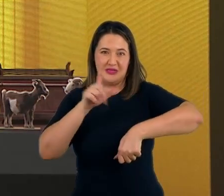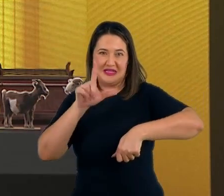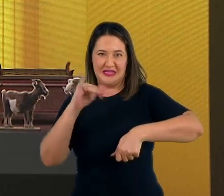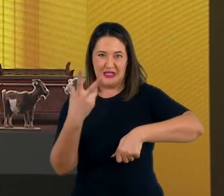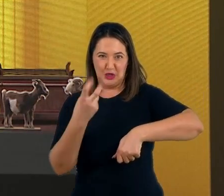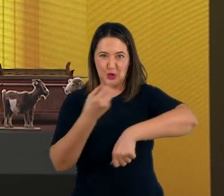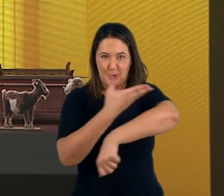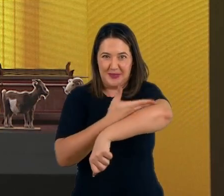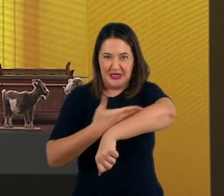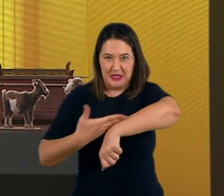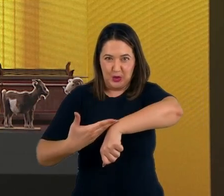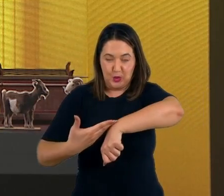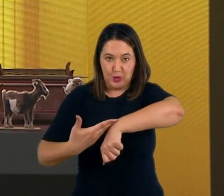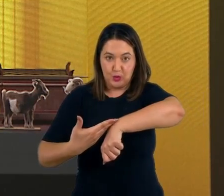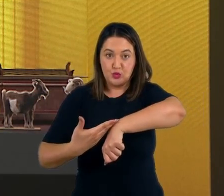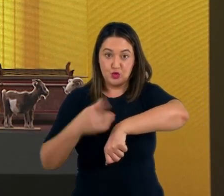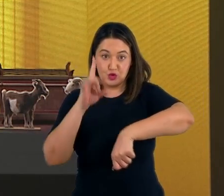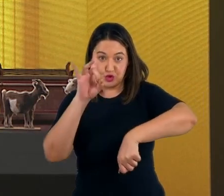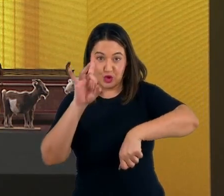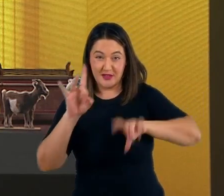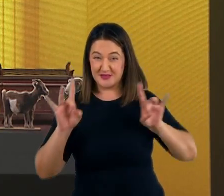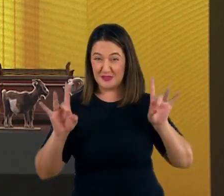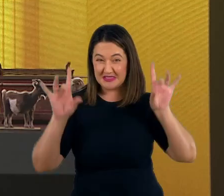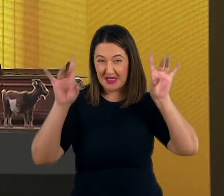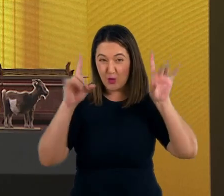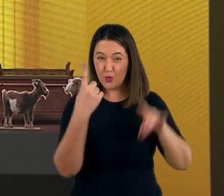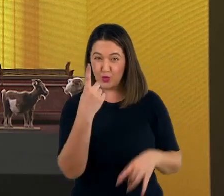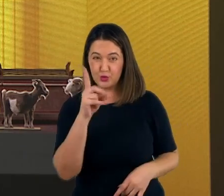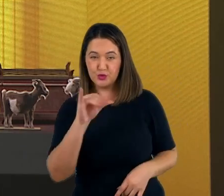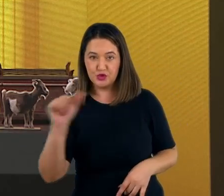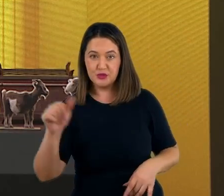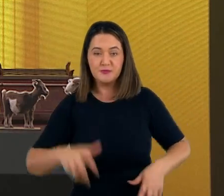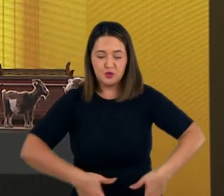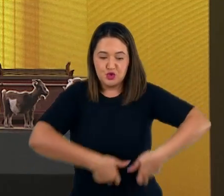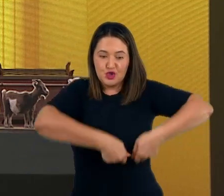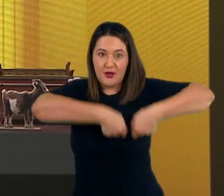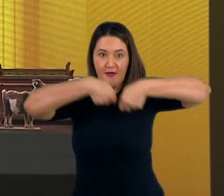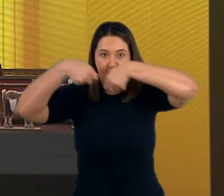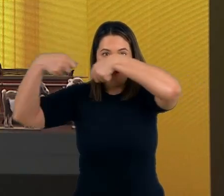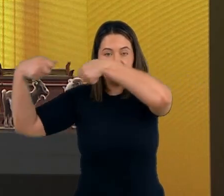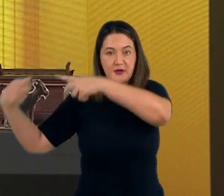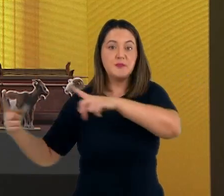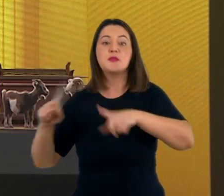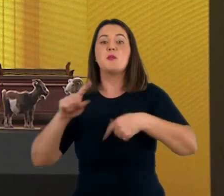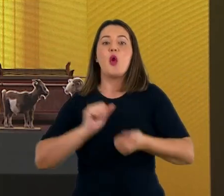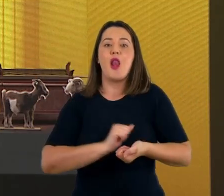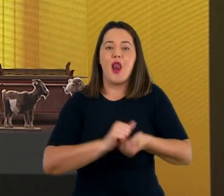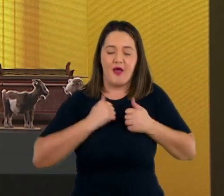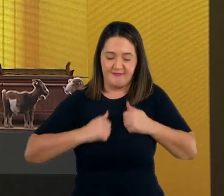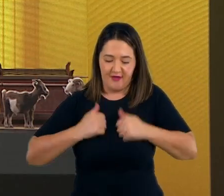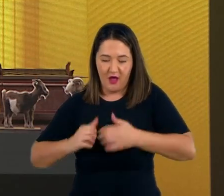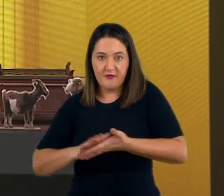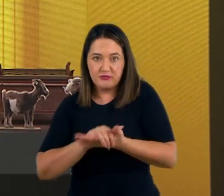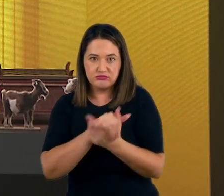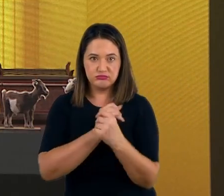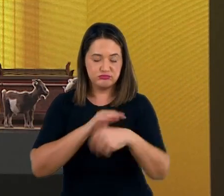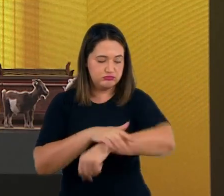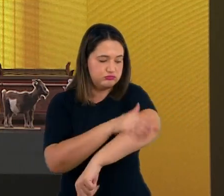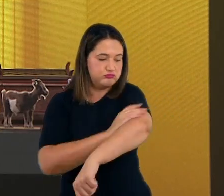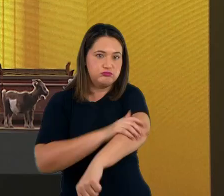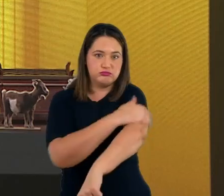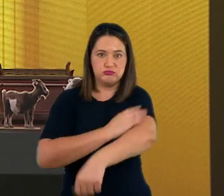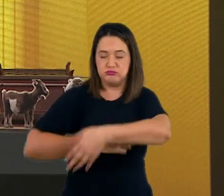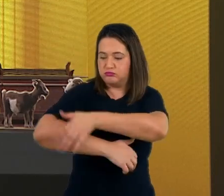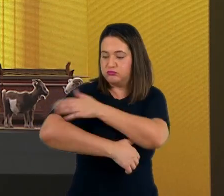especiais, aquelas que ele utilizava apenas no dia da expiação de linho, e então ele se lavava. Aí colocava